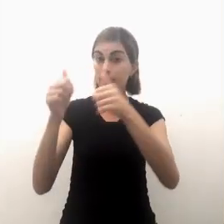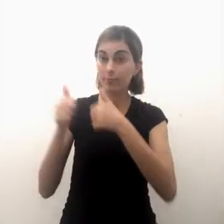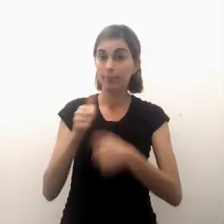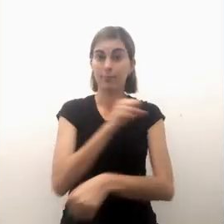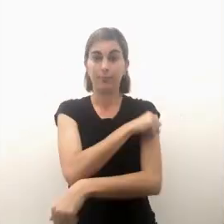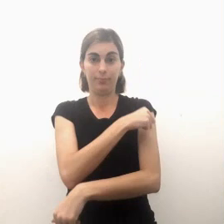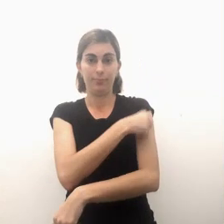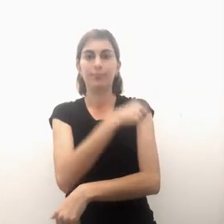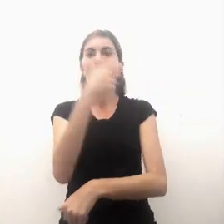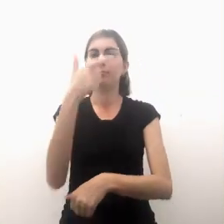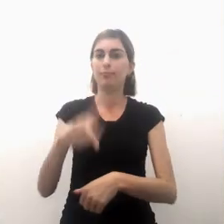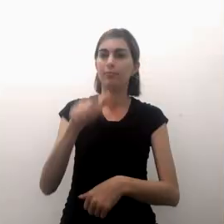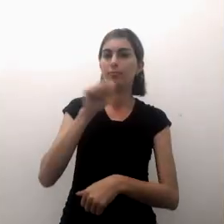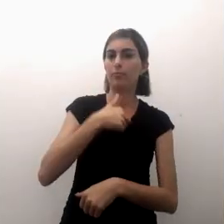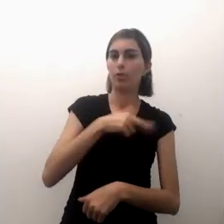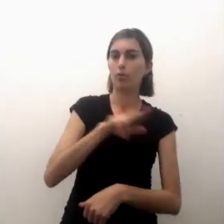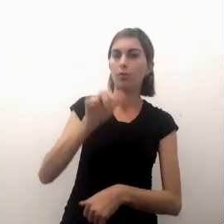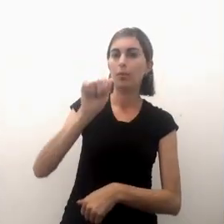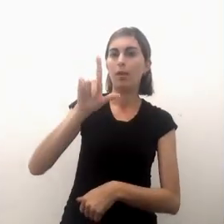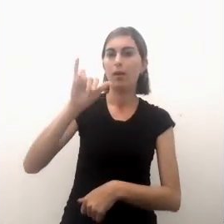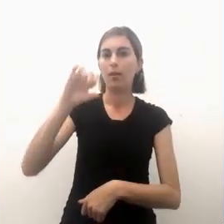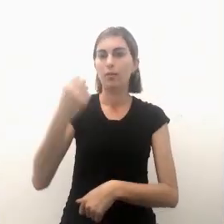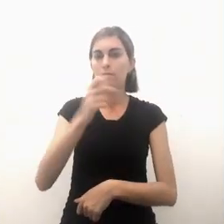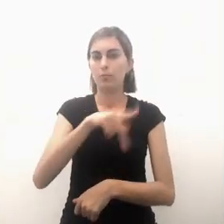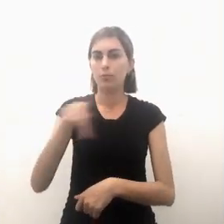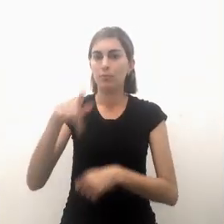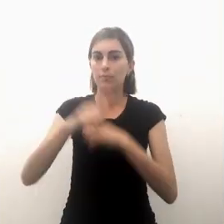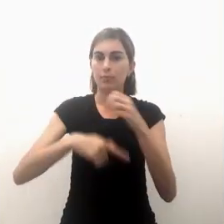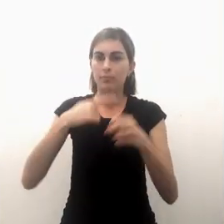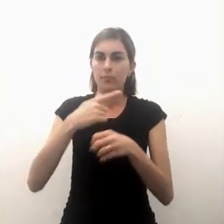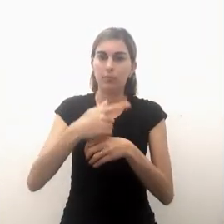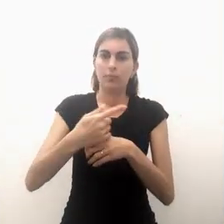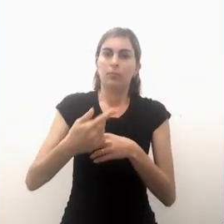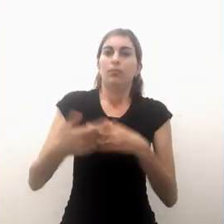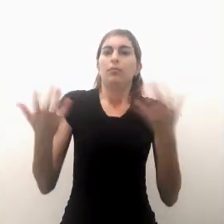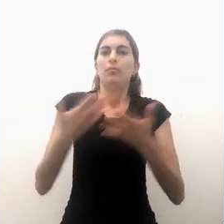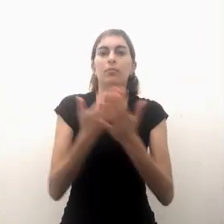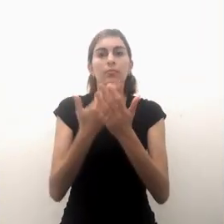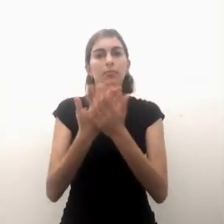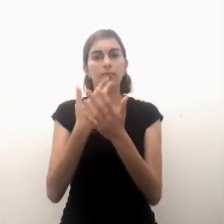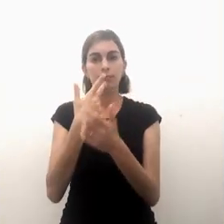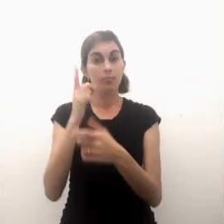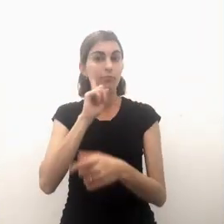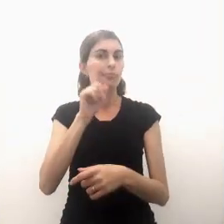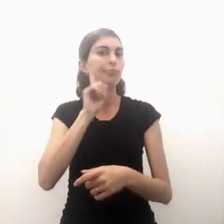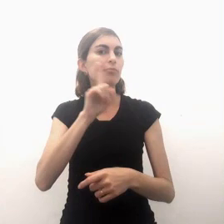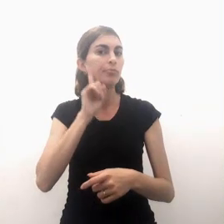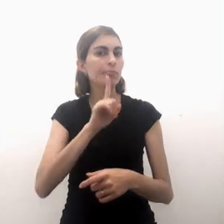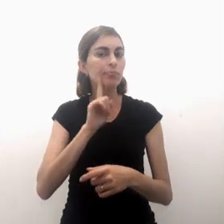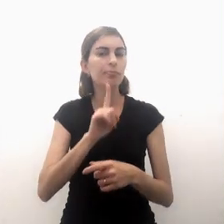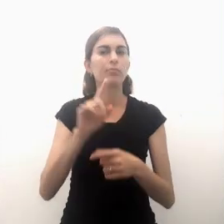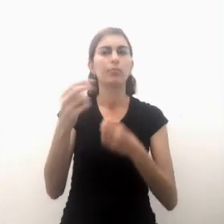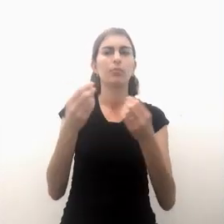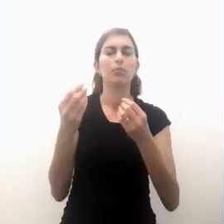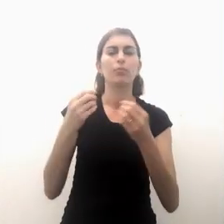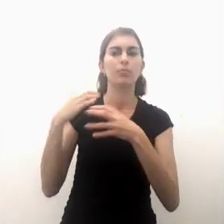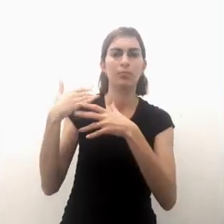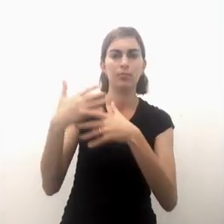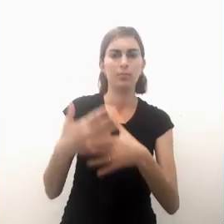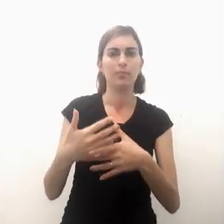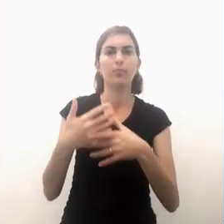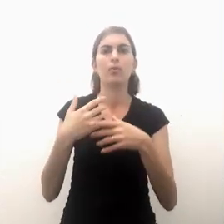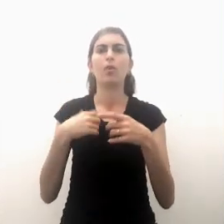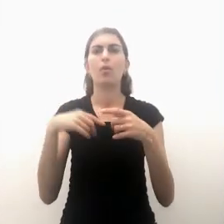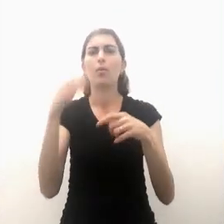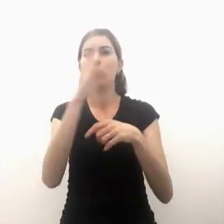Olá, oitavo ano, mais uma vez. Meu nome é Alisson, professor de Geografia. A aula de hoje a gente vai falar um pouquinho sobre os Estados Unidos e sua posição de liderança com